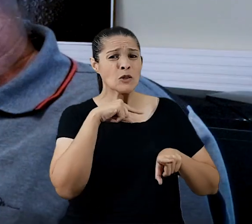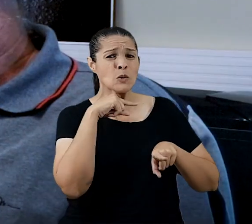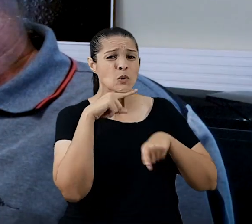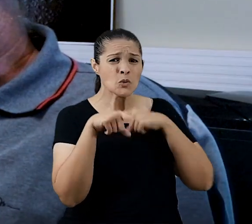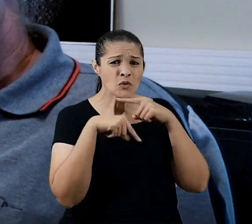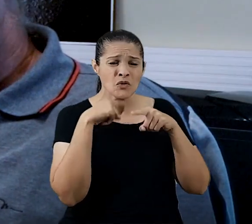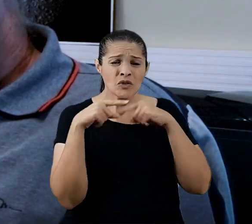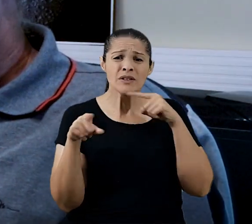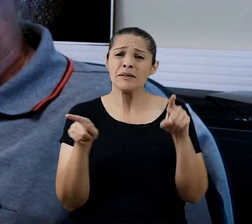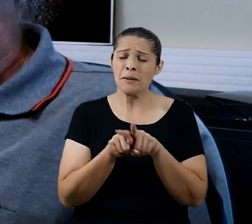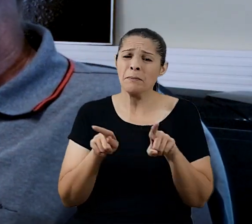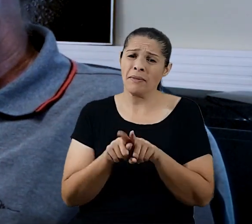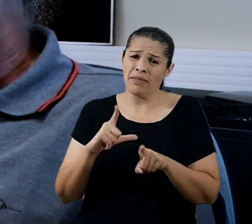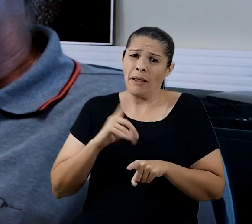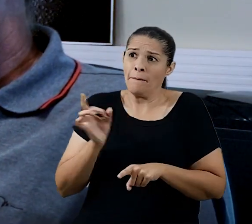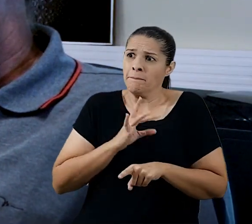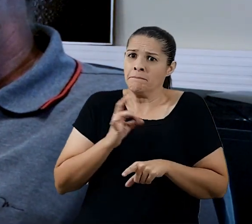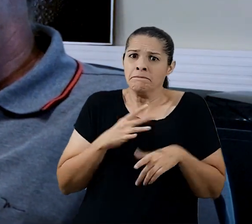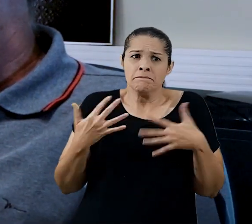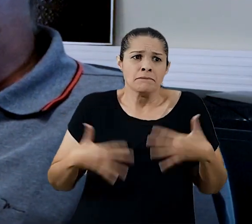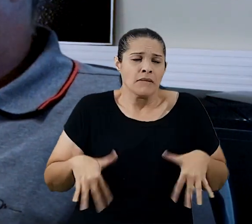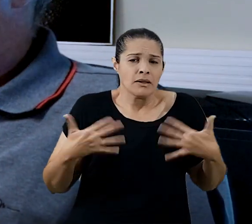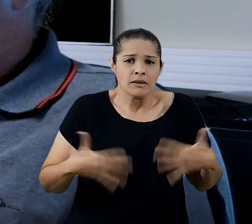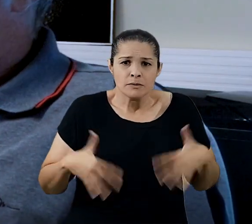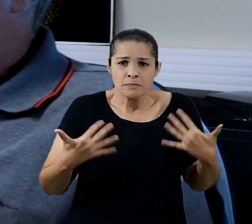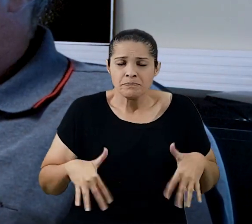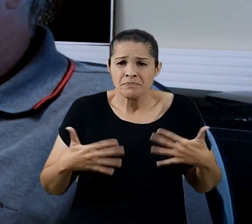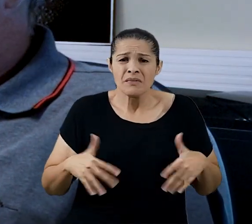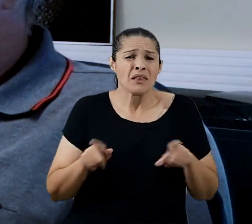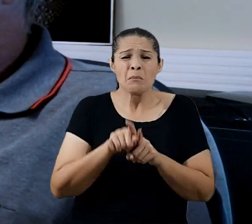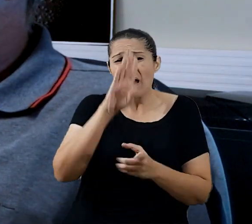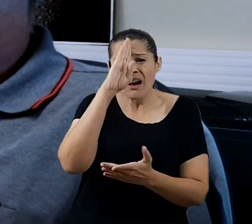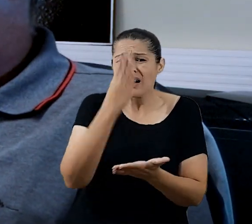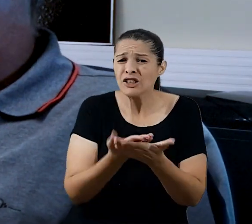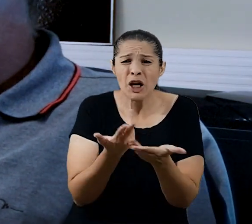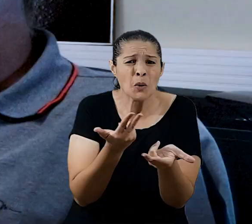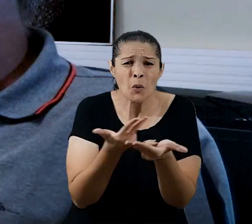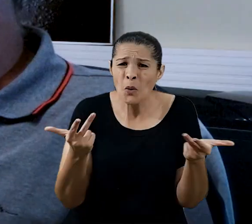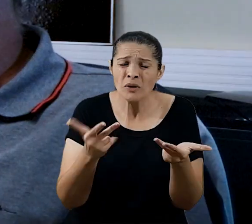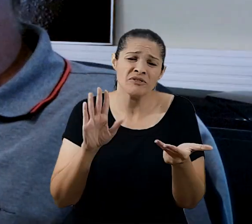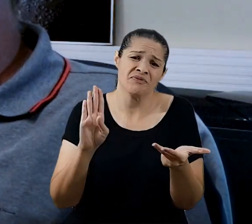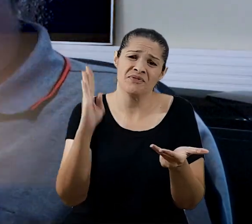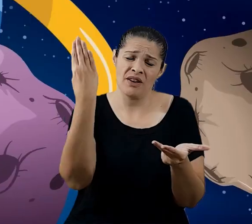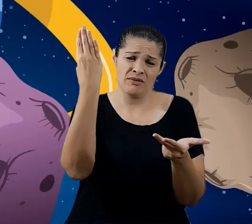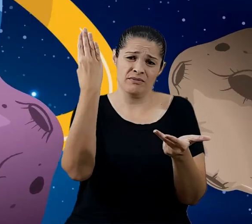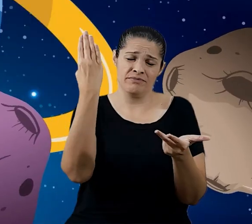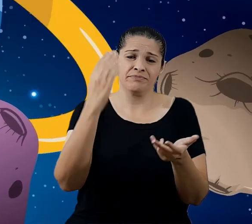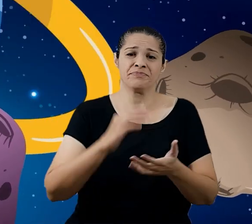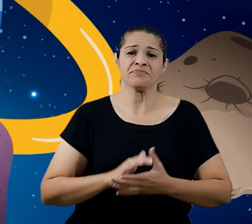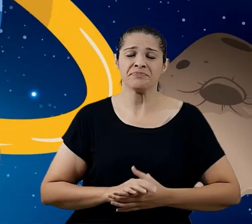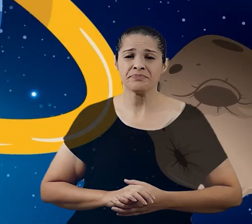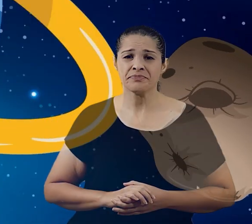também temores, né? E crenças que não são baseadas na ciência, né?